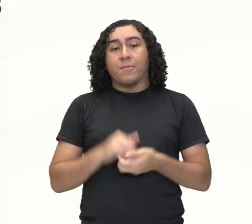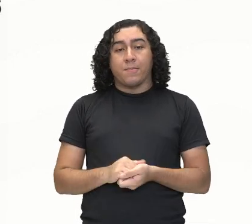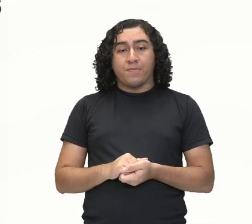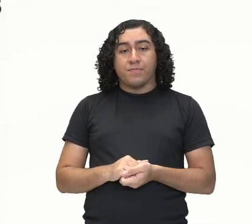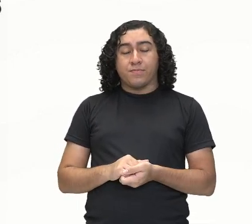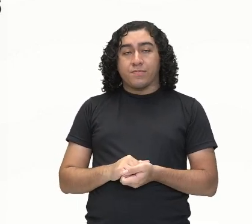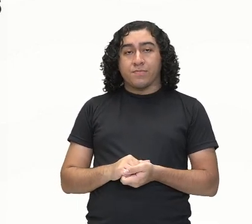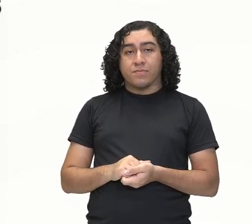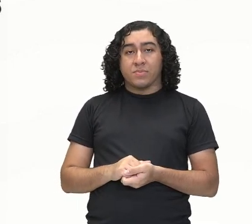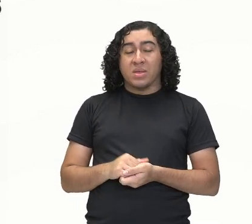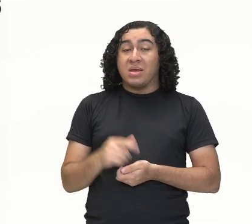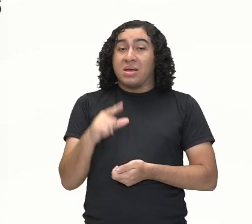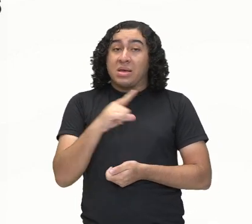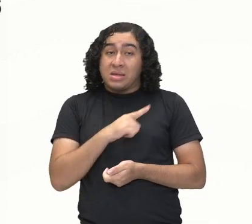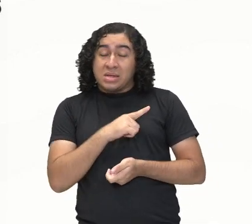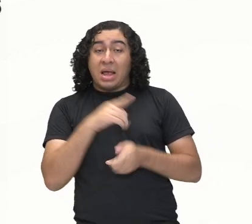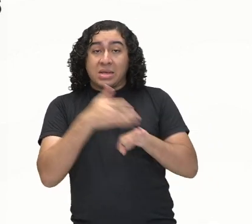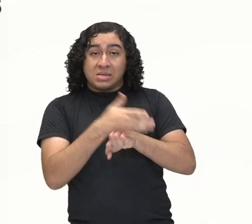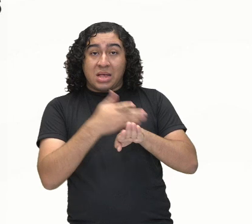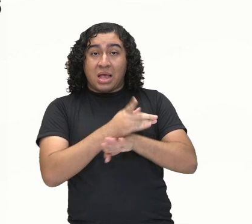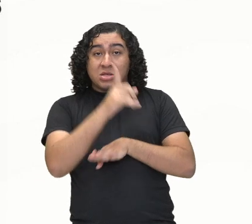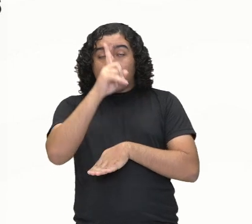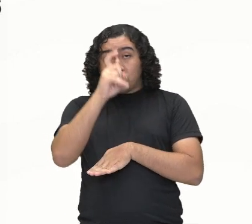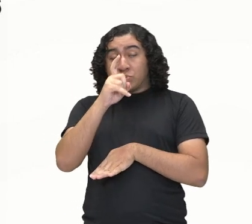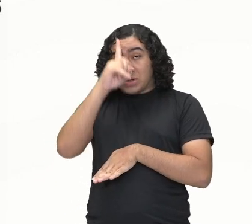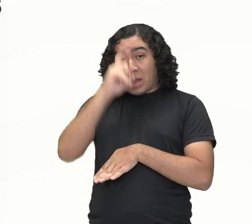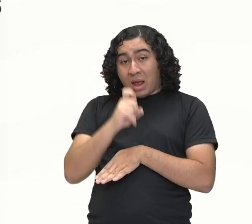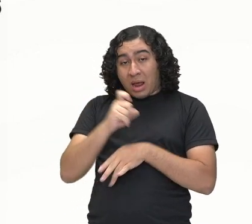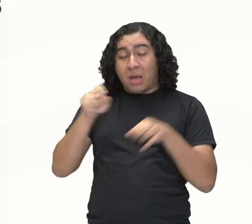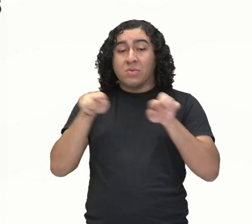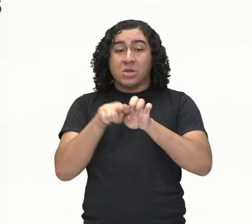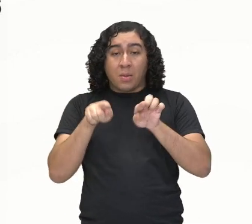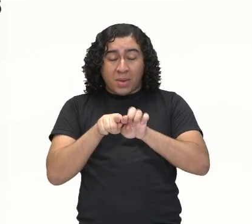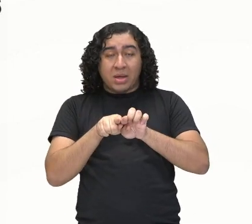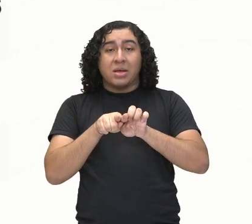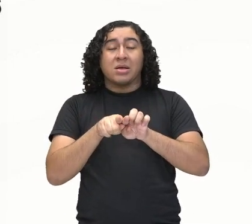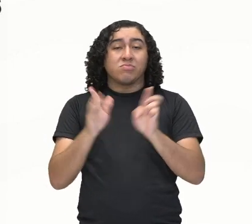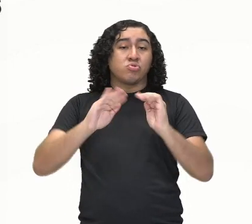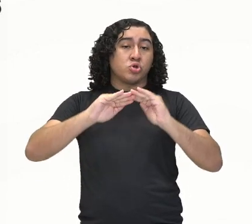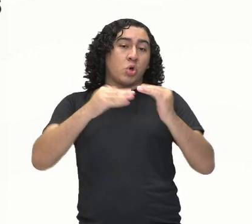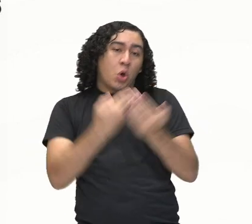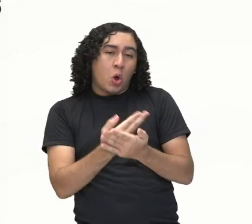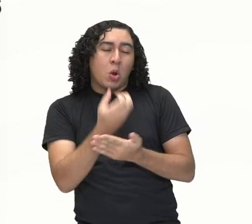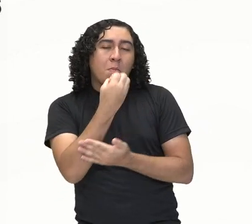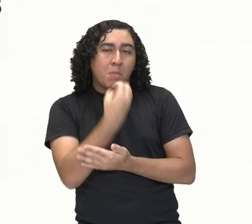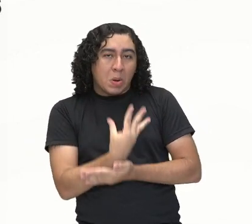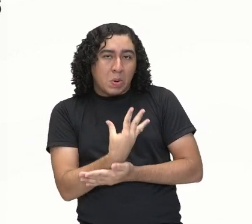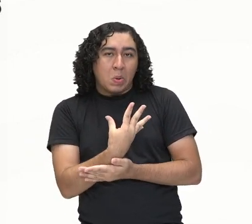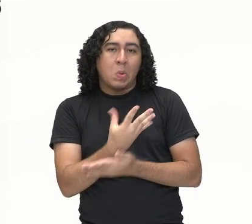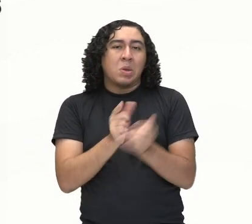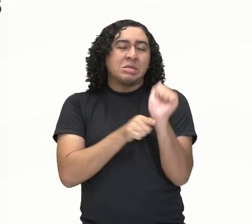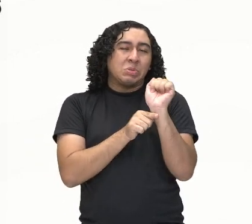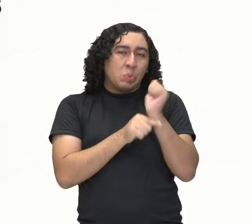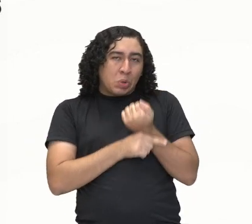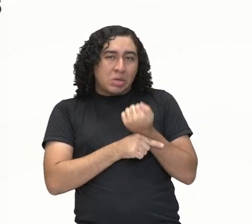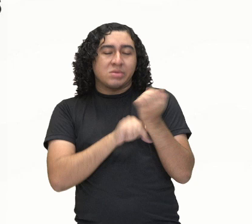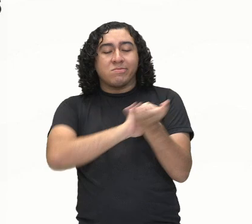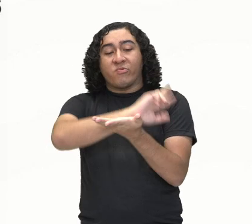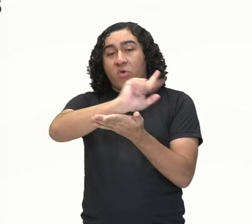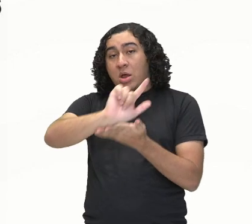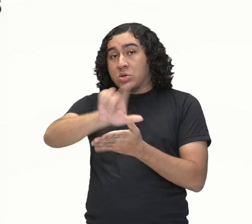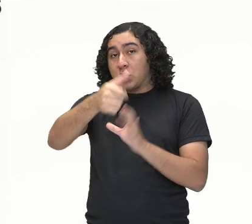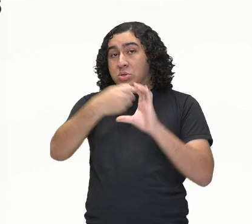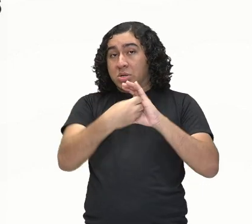né, como hospitais, escolas de boa qualidade, segurança, entre outros fatores, tá